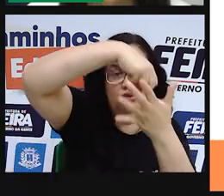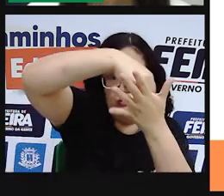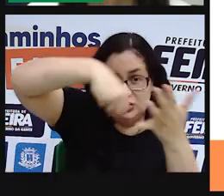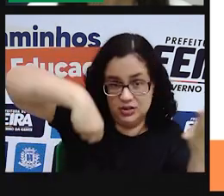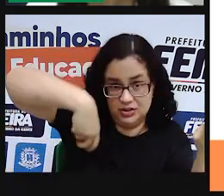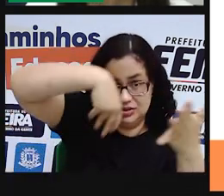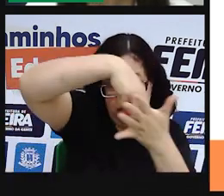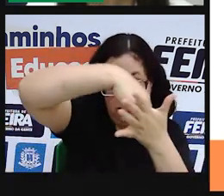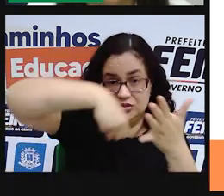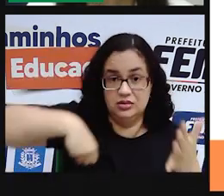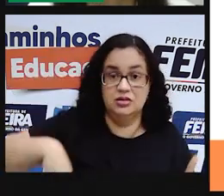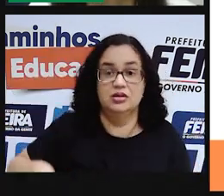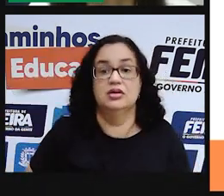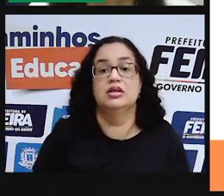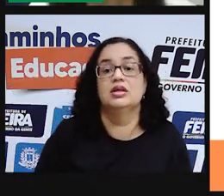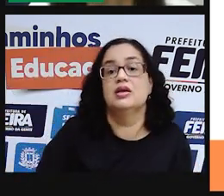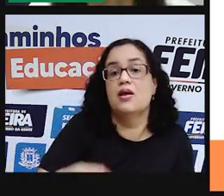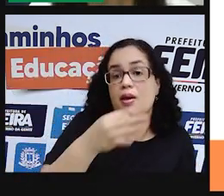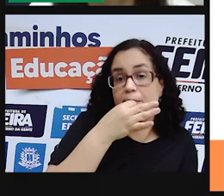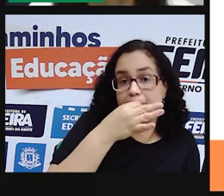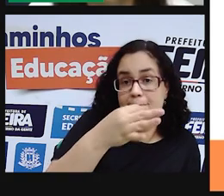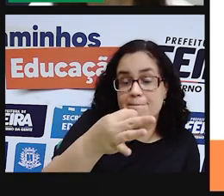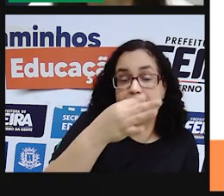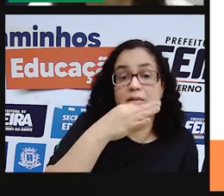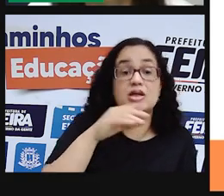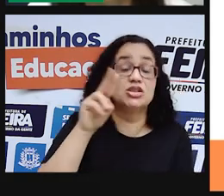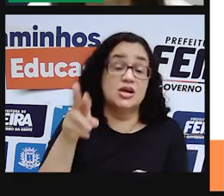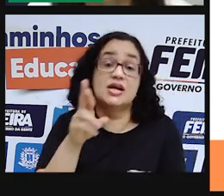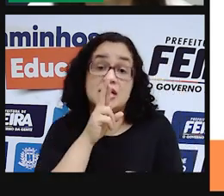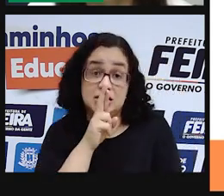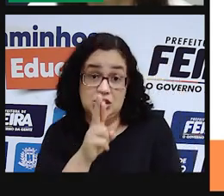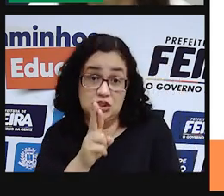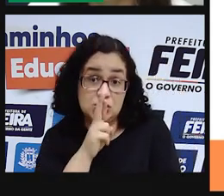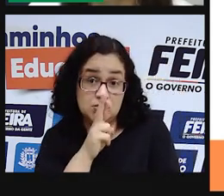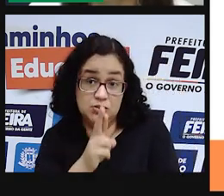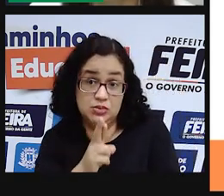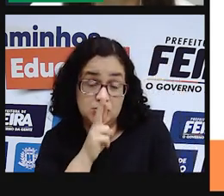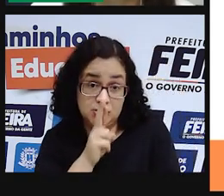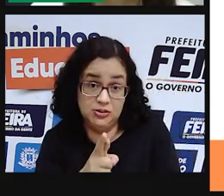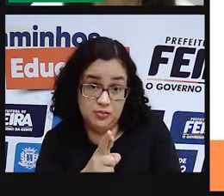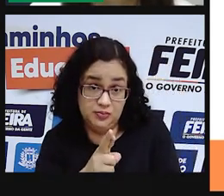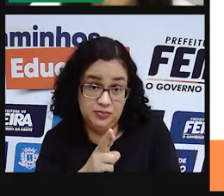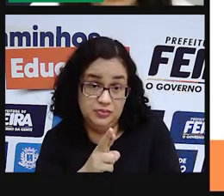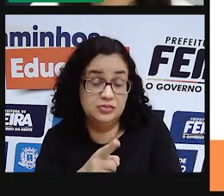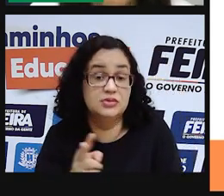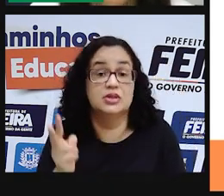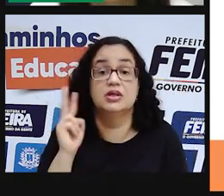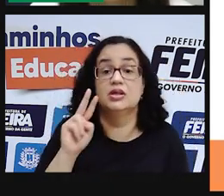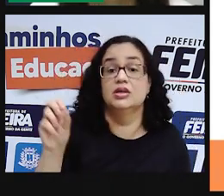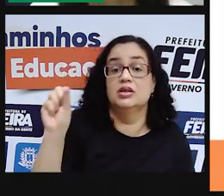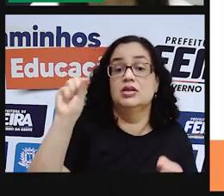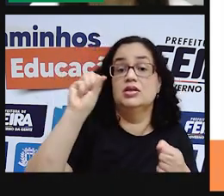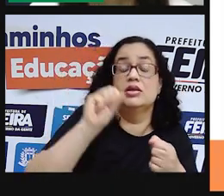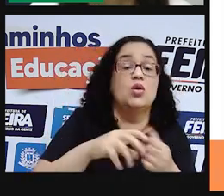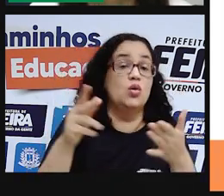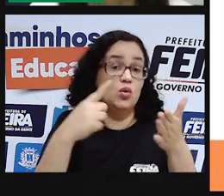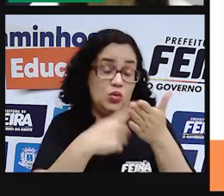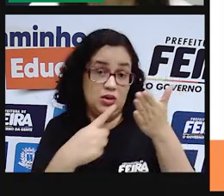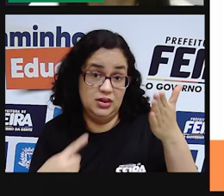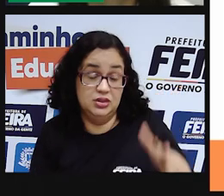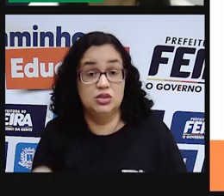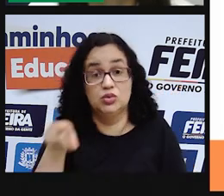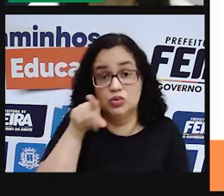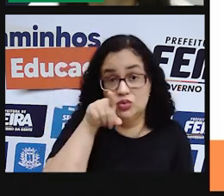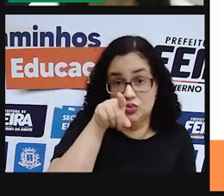atividades sobre resenha crítica que vocês já responderam, sobre o que vocês de repente já anotaram aí no caderno de